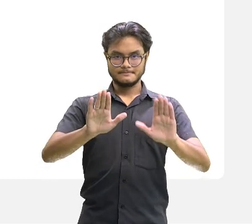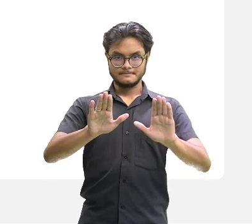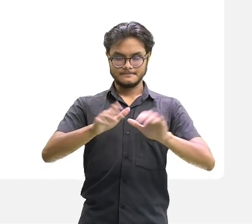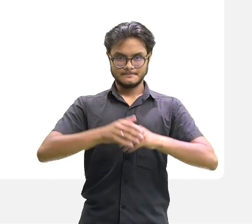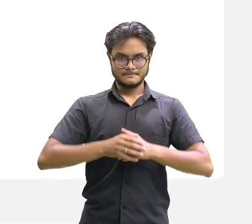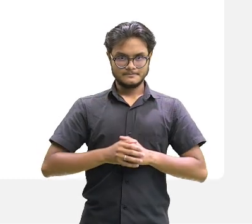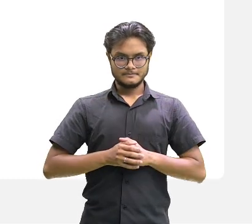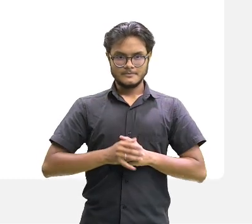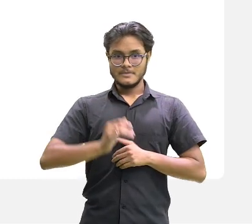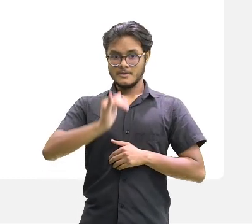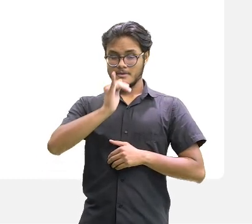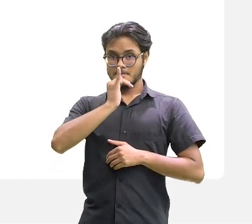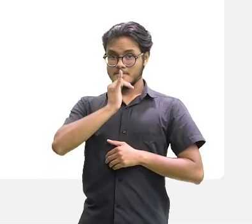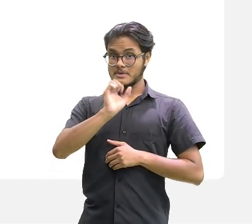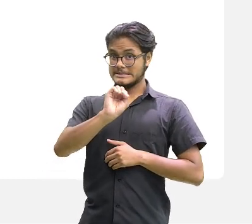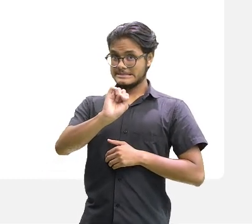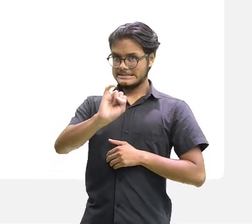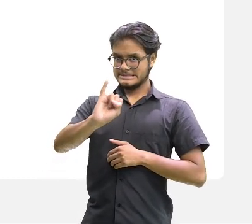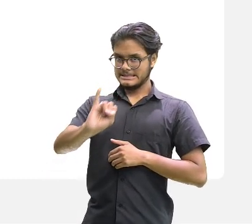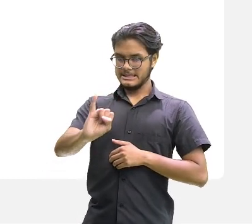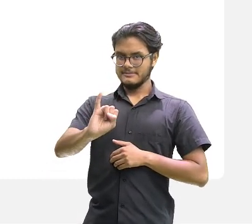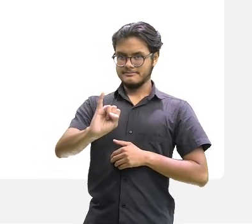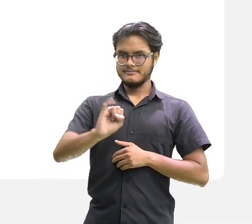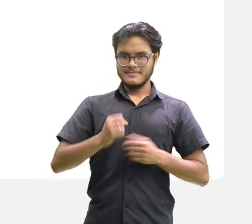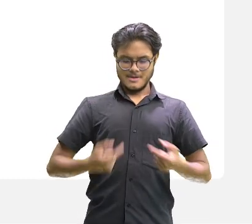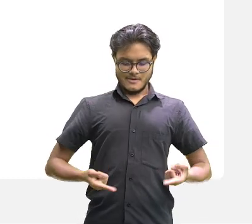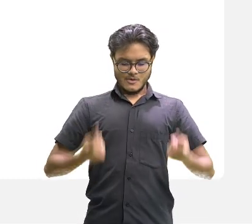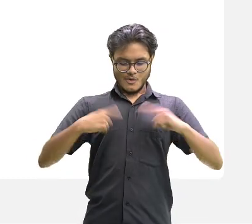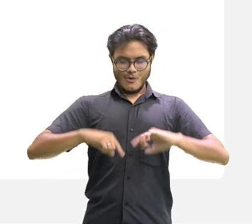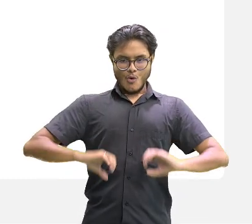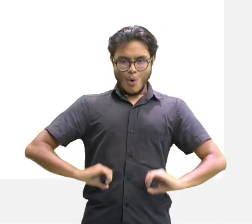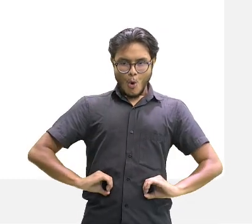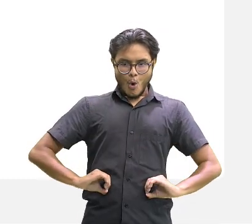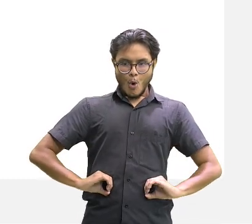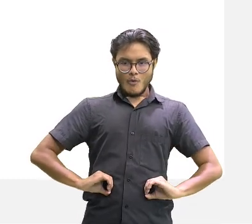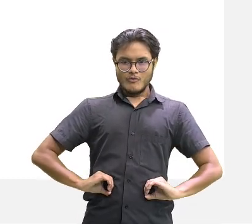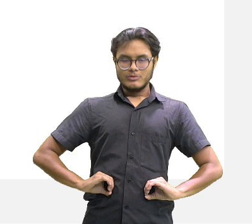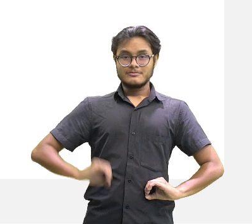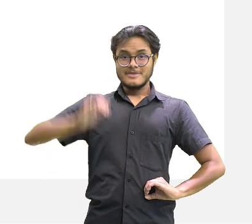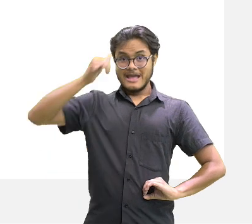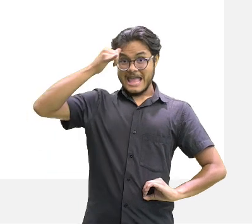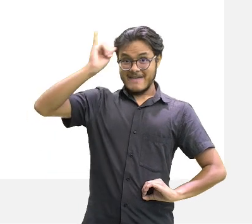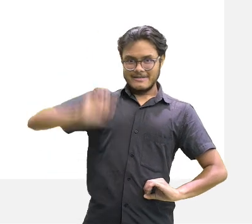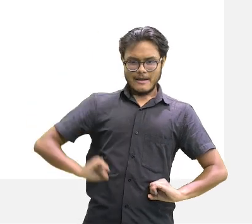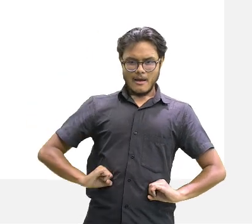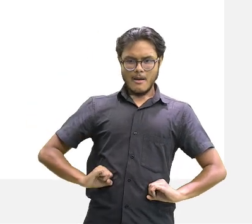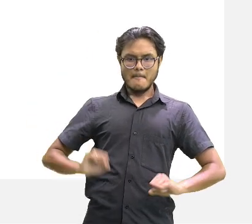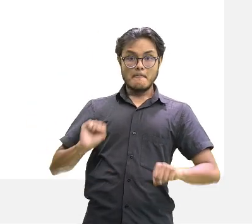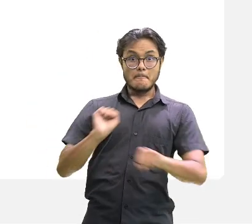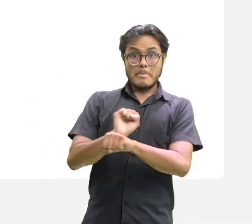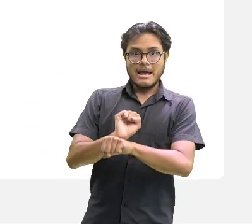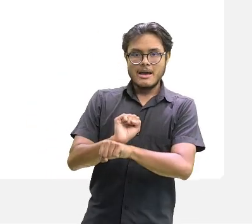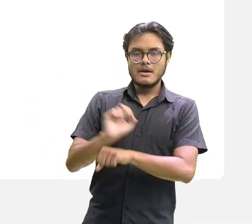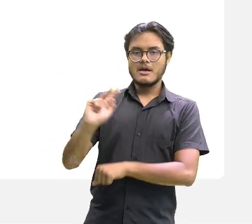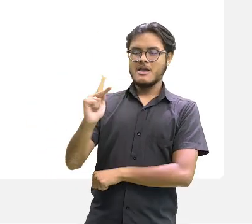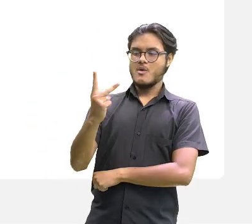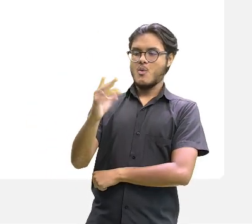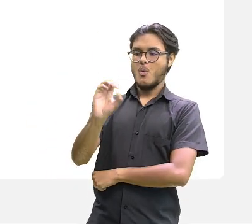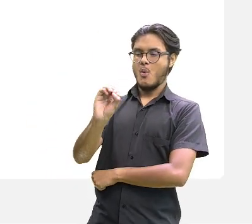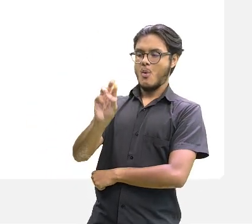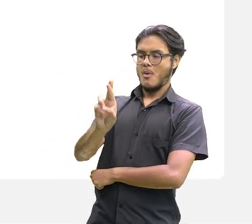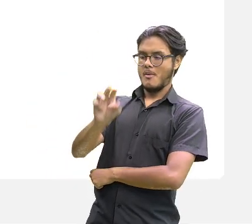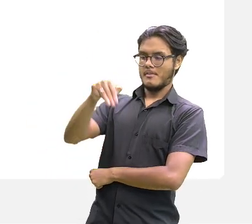quem reduz o processo, quem impede o processo de ovulação é o método hormonal. E isso, que